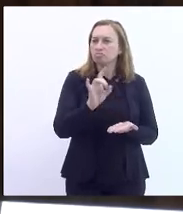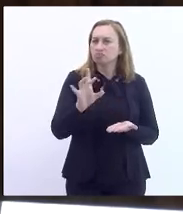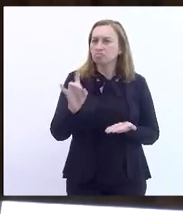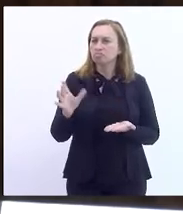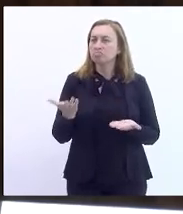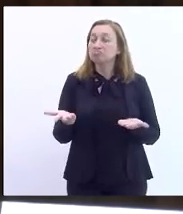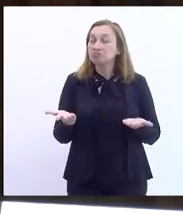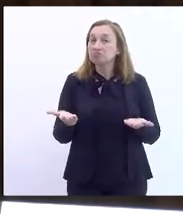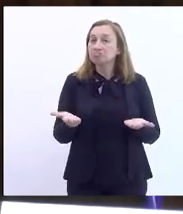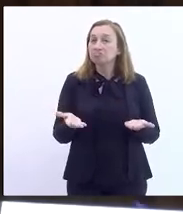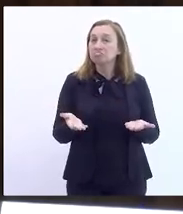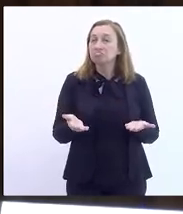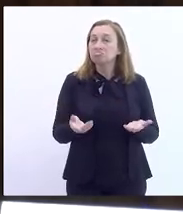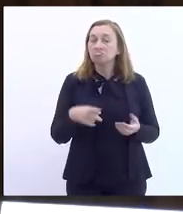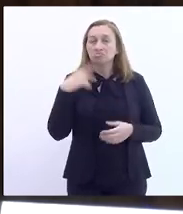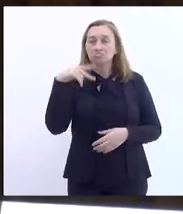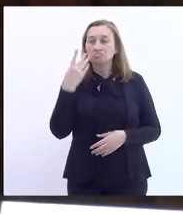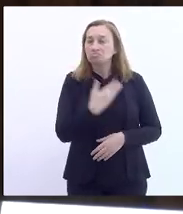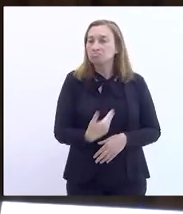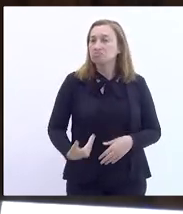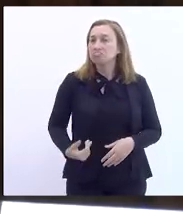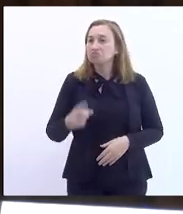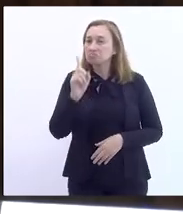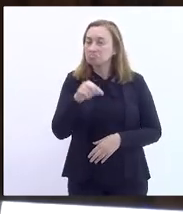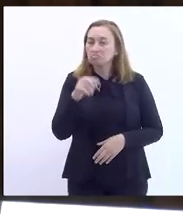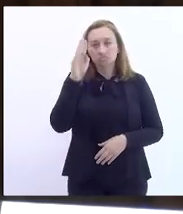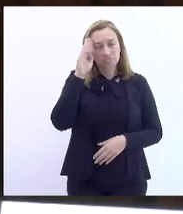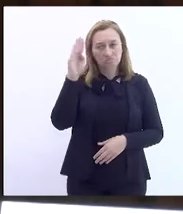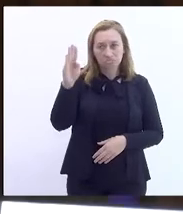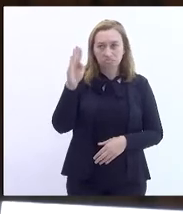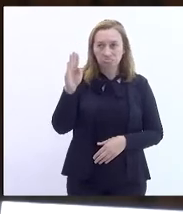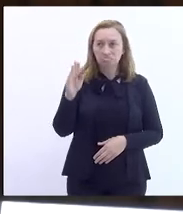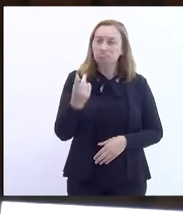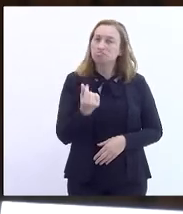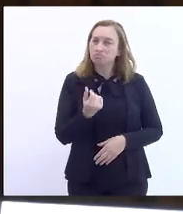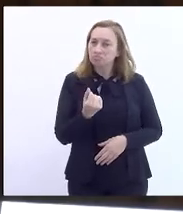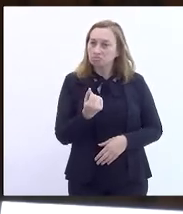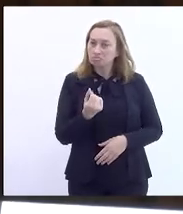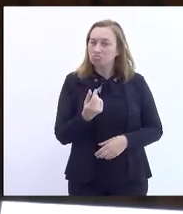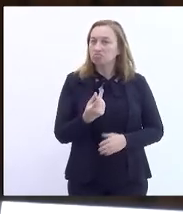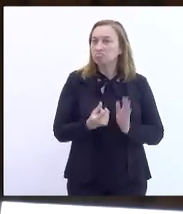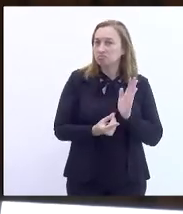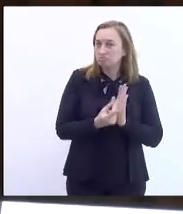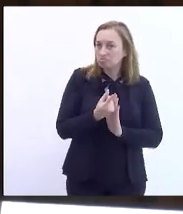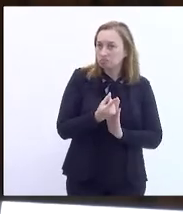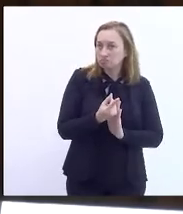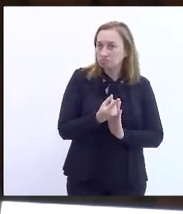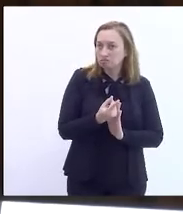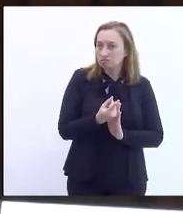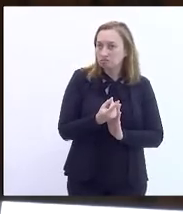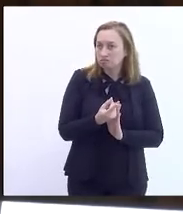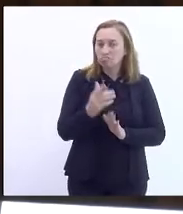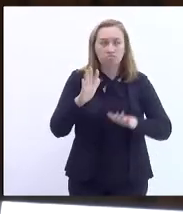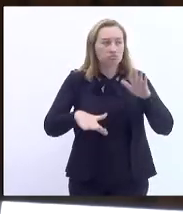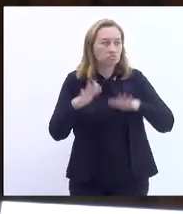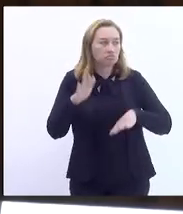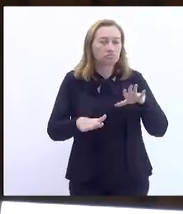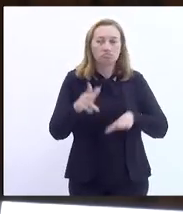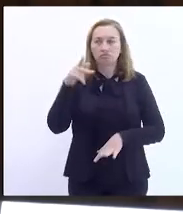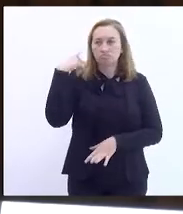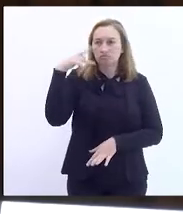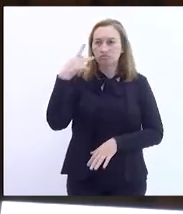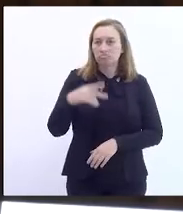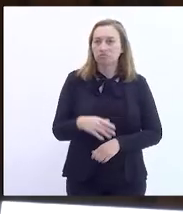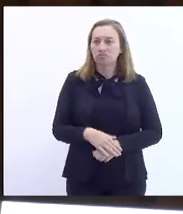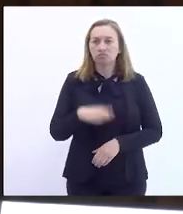pastas política pública é prioridade de dinheiro de orçamento para determinada políticas